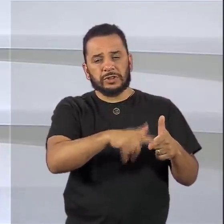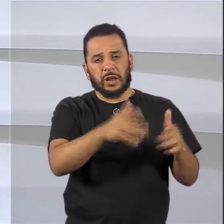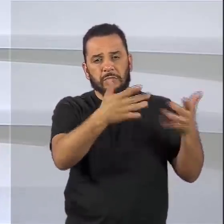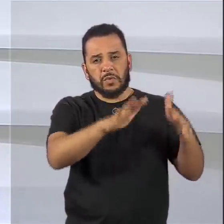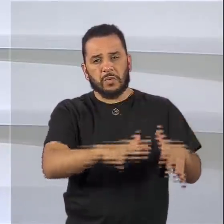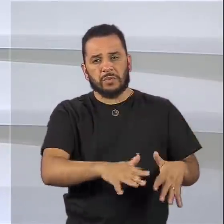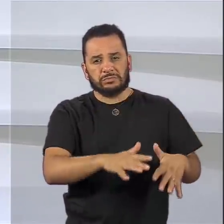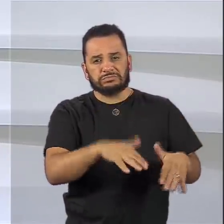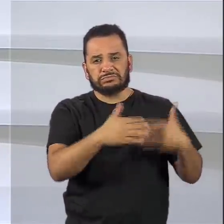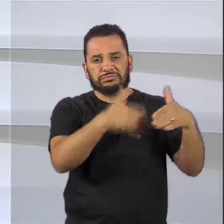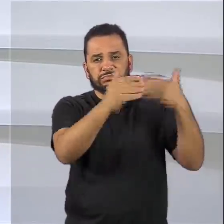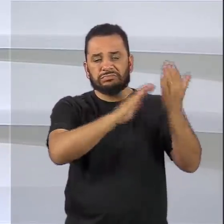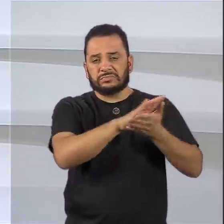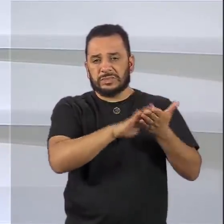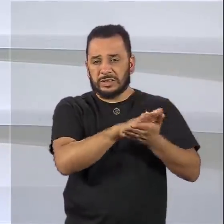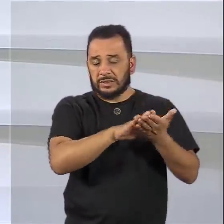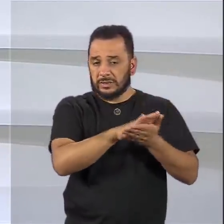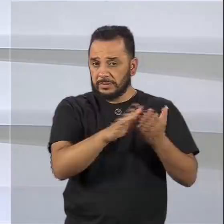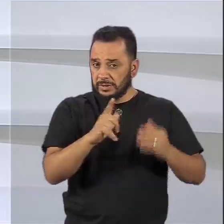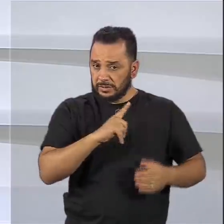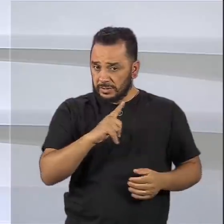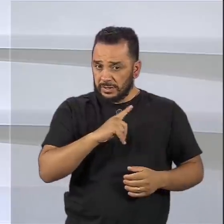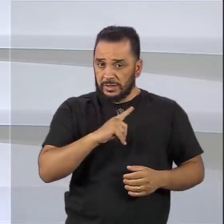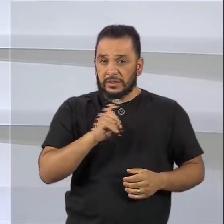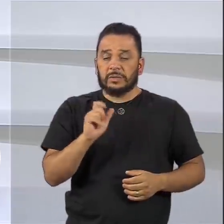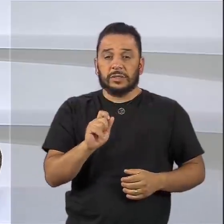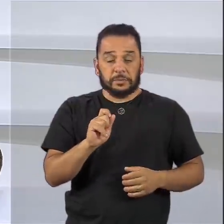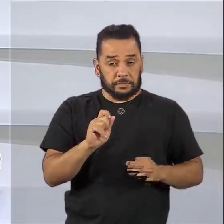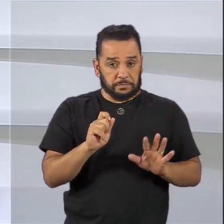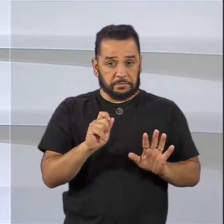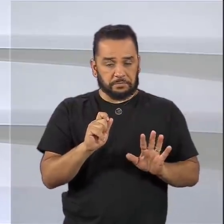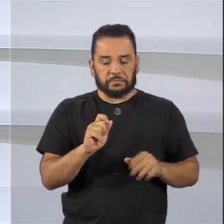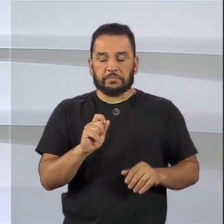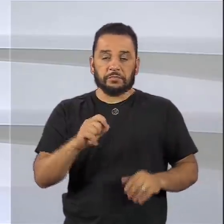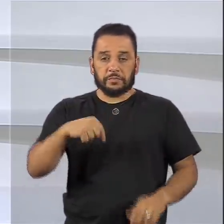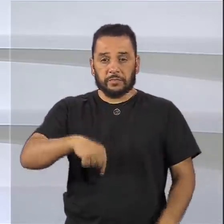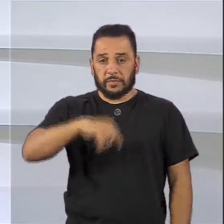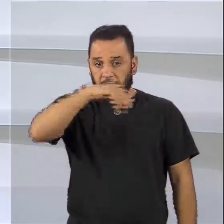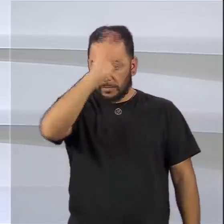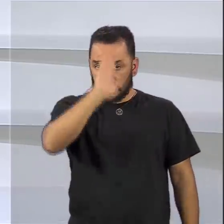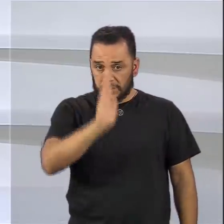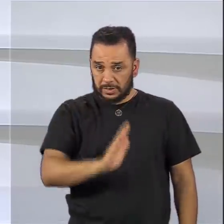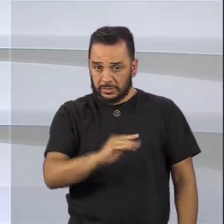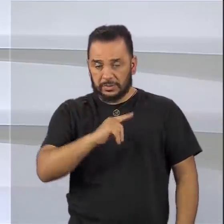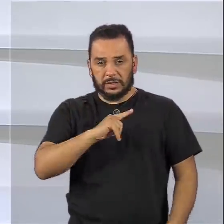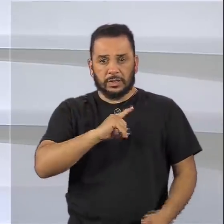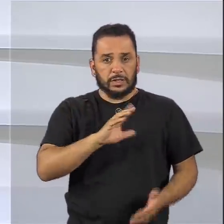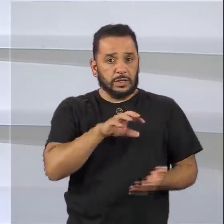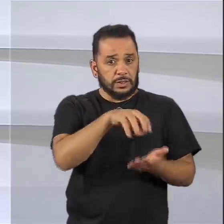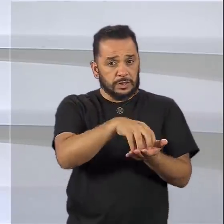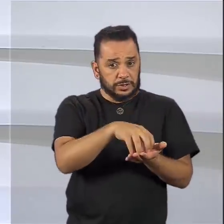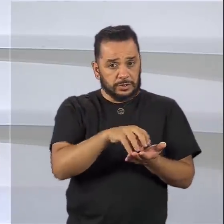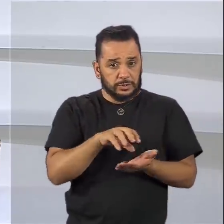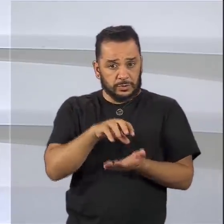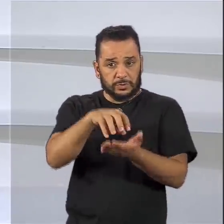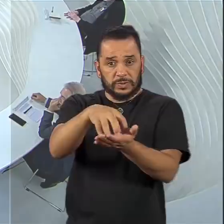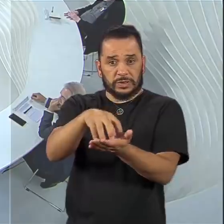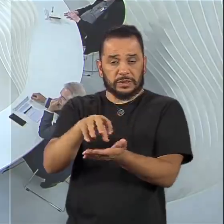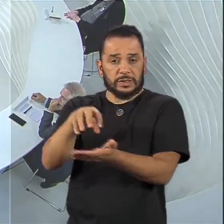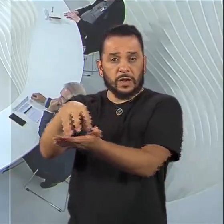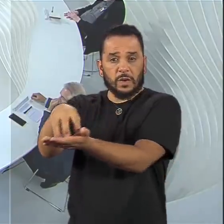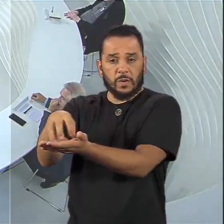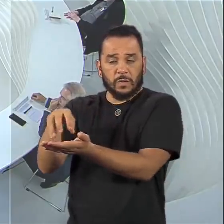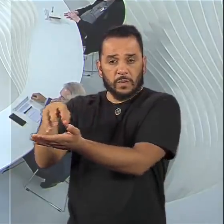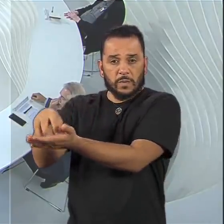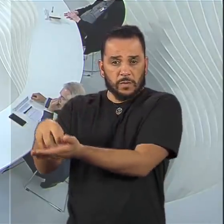que em relação a todos os outros casos que ele analisa. No Brasil, né, as instituições não foram cooptadas